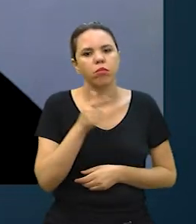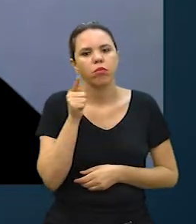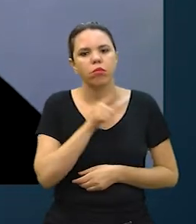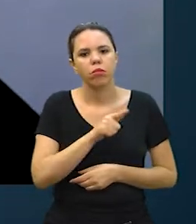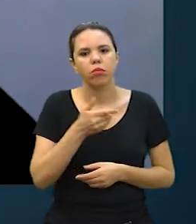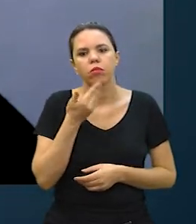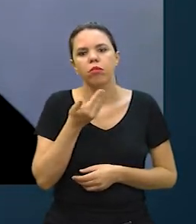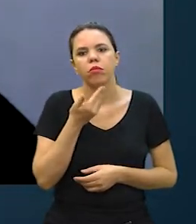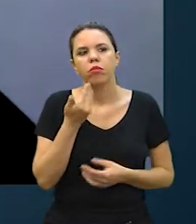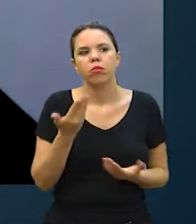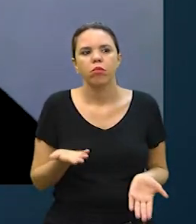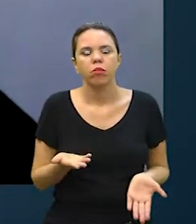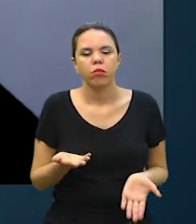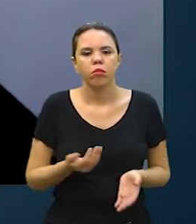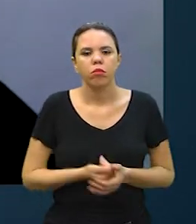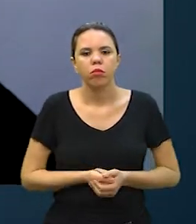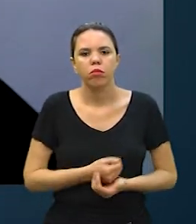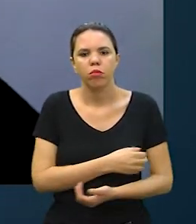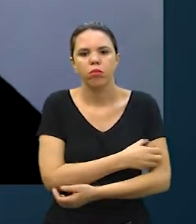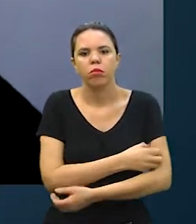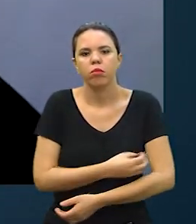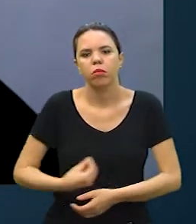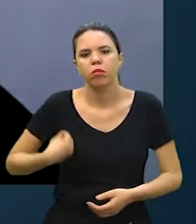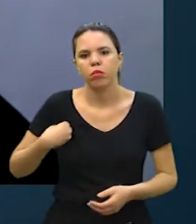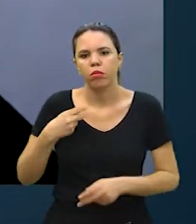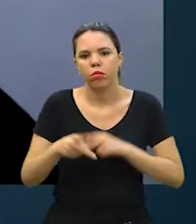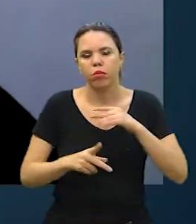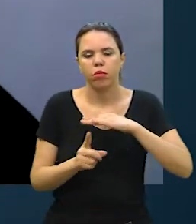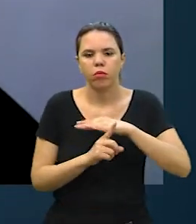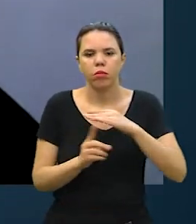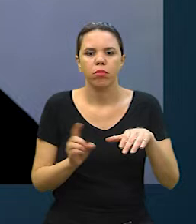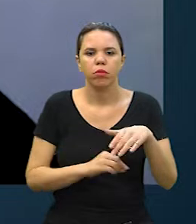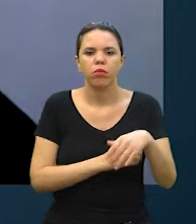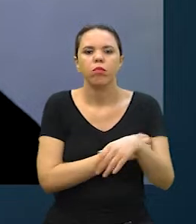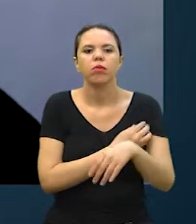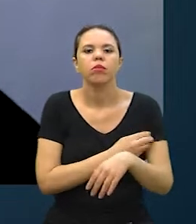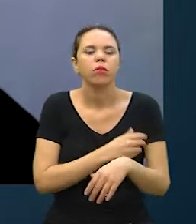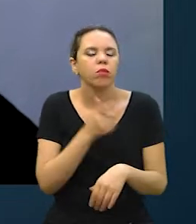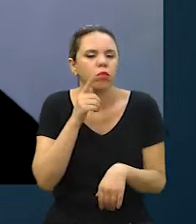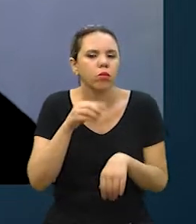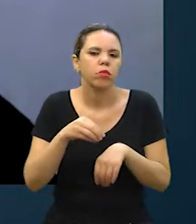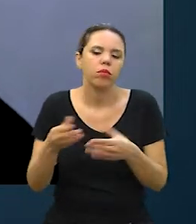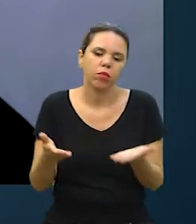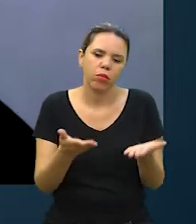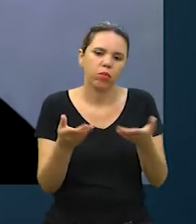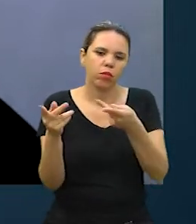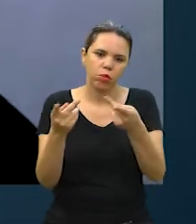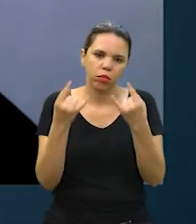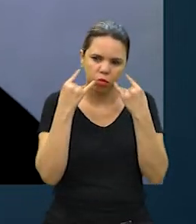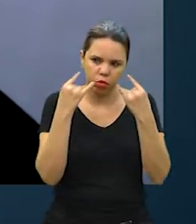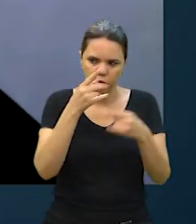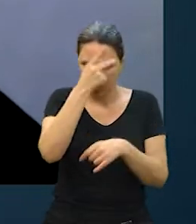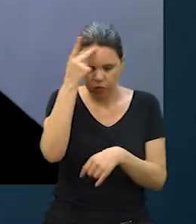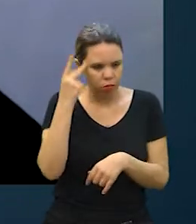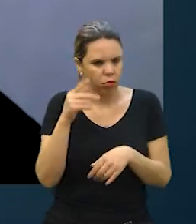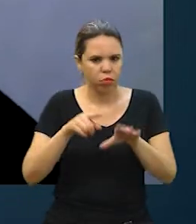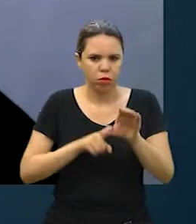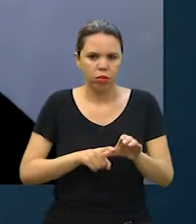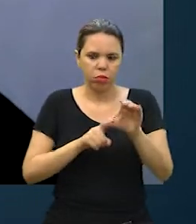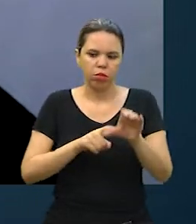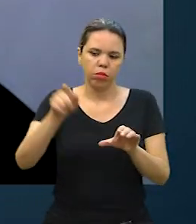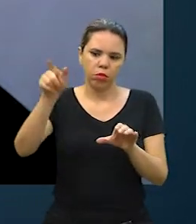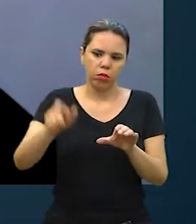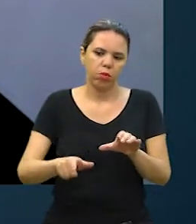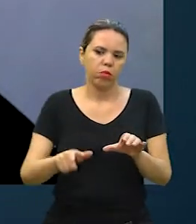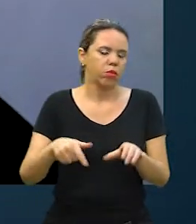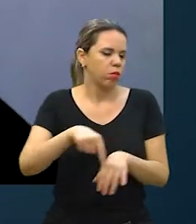conseguiu facilitar, vamos dizer assim, a vida do consumidor e conseguir trazer consumidores que eu sei que, se fosse depender